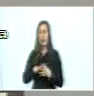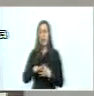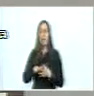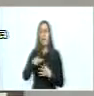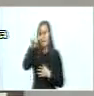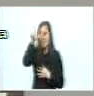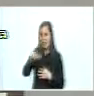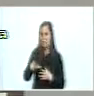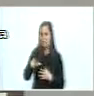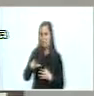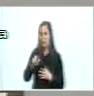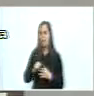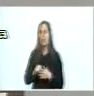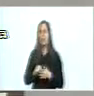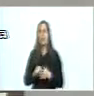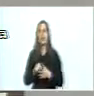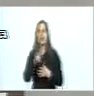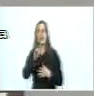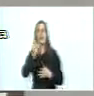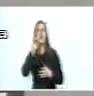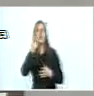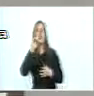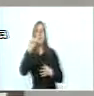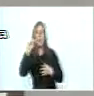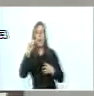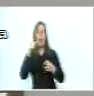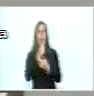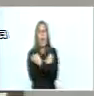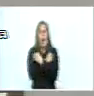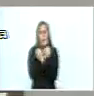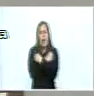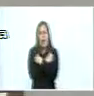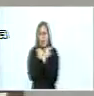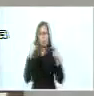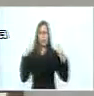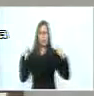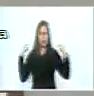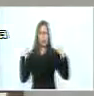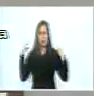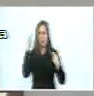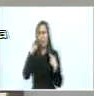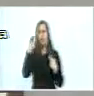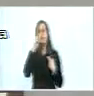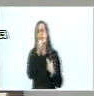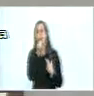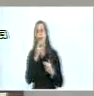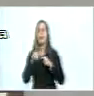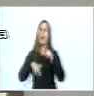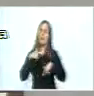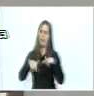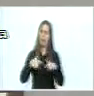de parabéns. Deixo aqui um abraço para os motoristas também, os motoristas da ambulância.